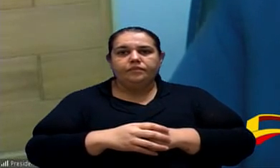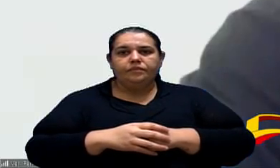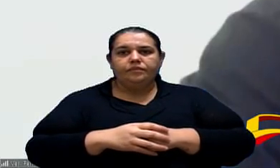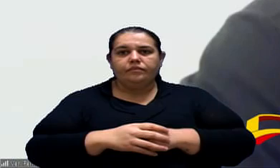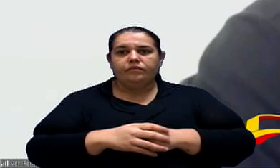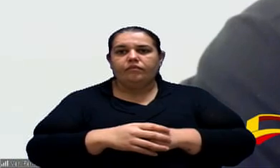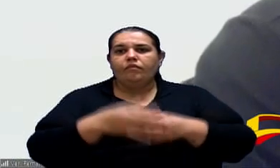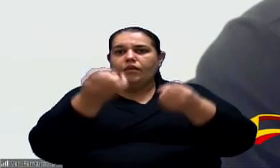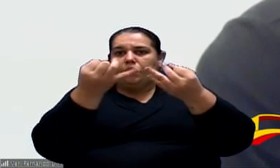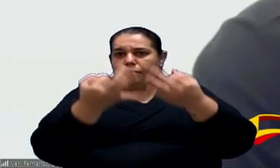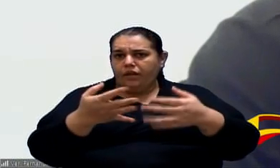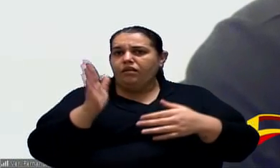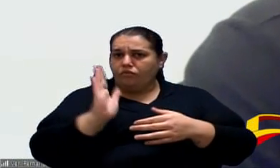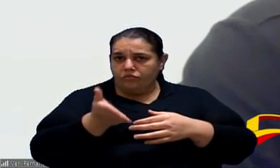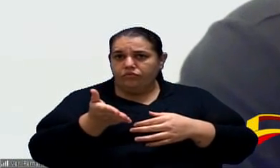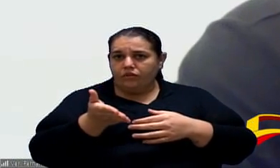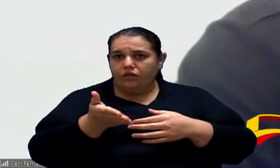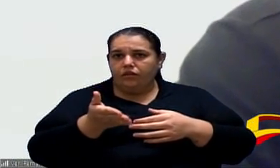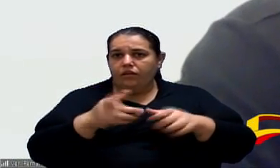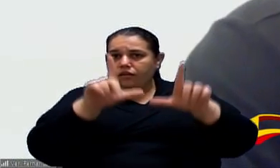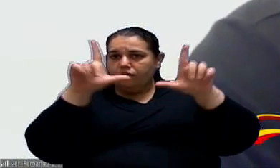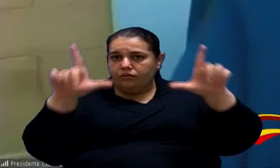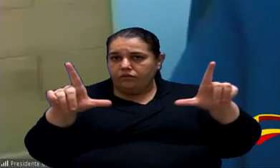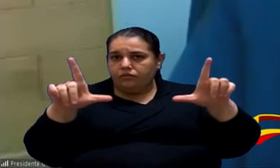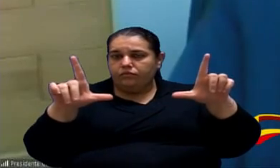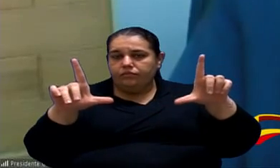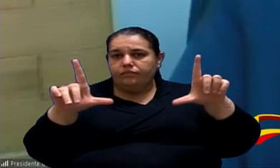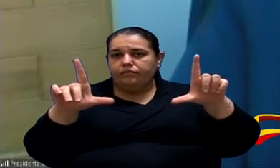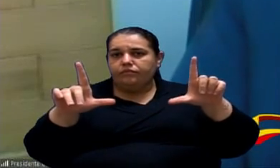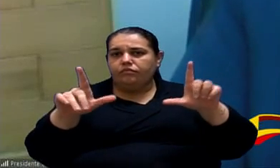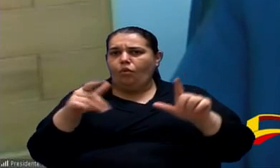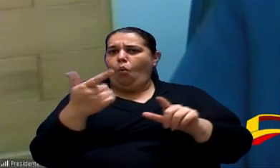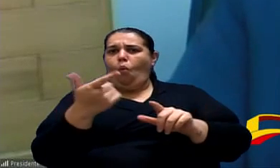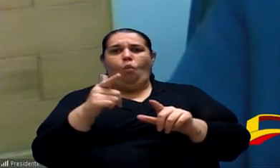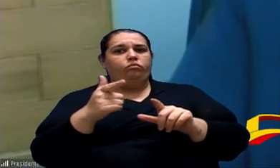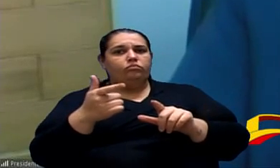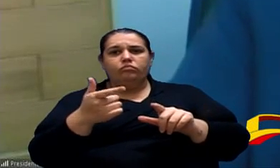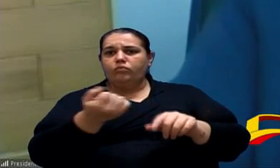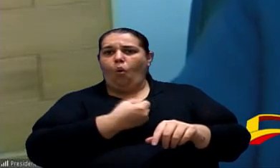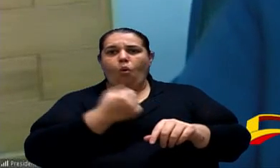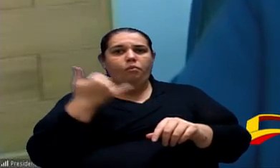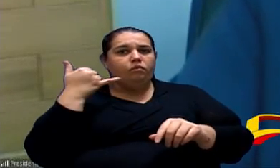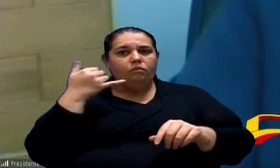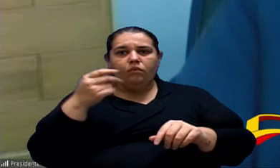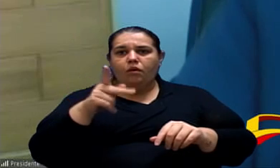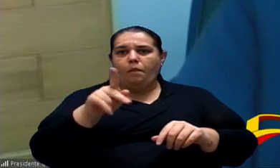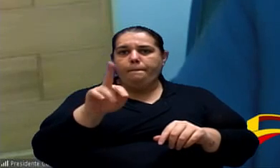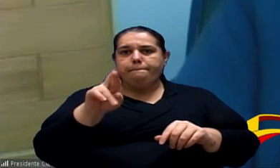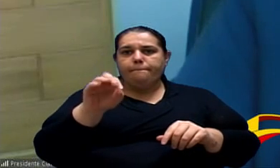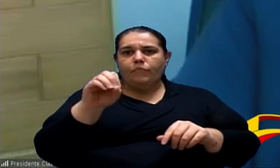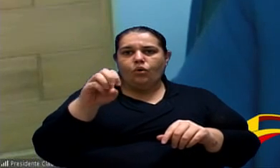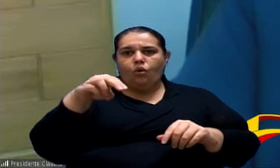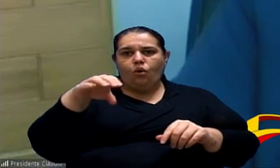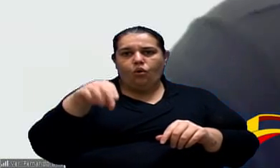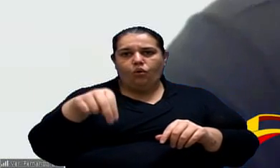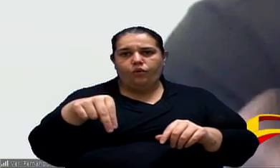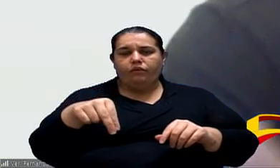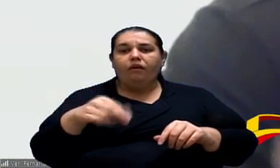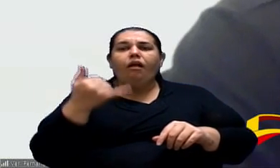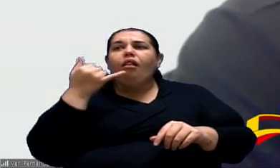Já está falando sobre isso? Ela fala que tem, não fala de telefone de PROCON, mas fala... Aí liga para